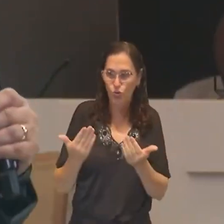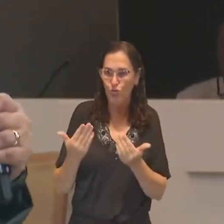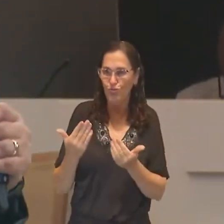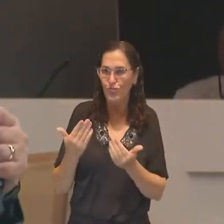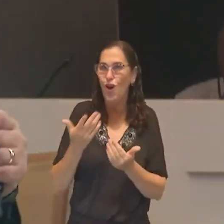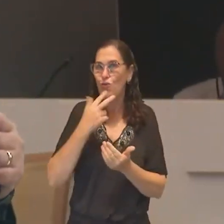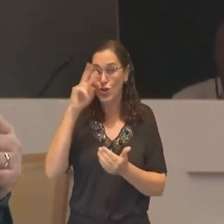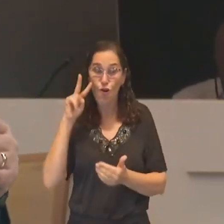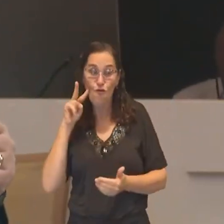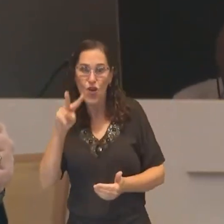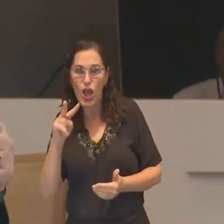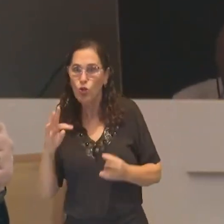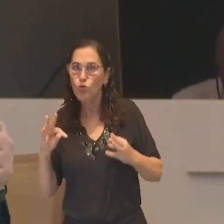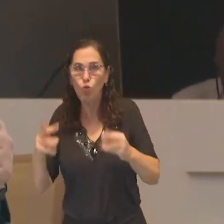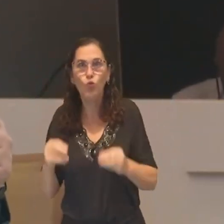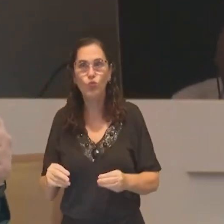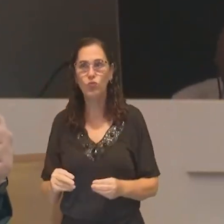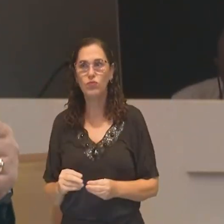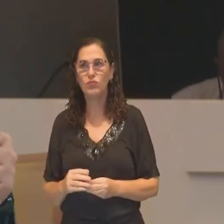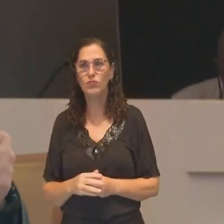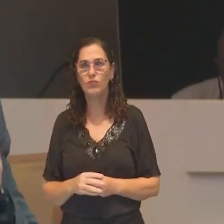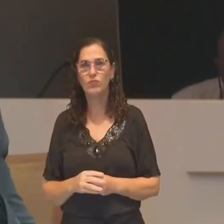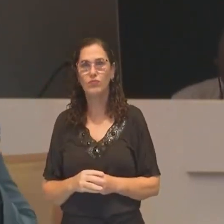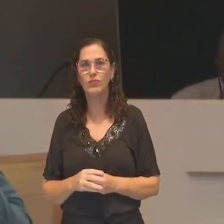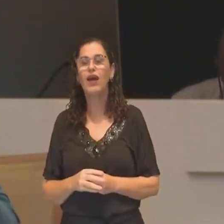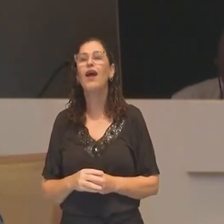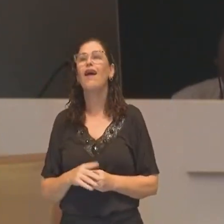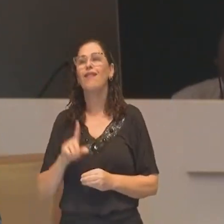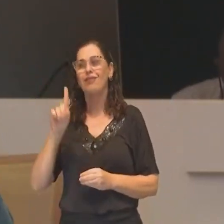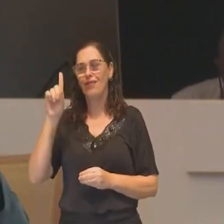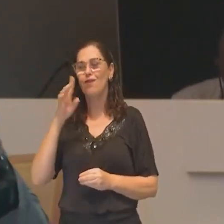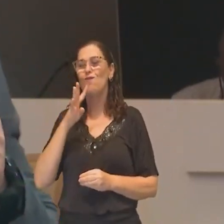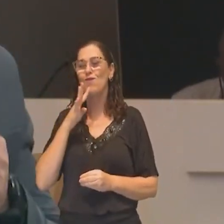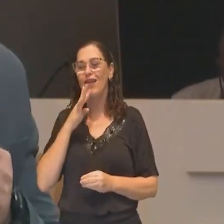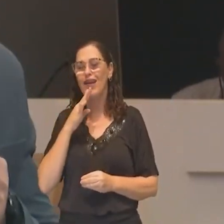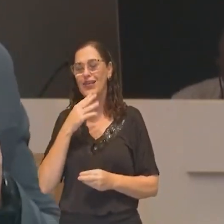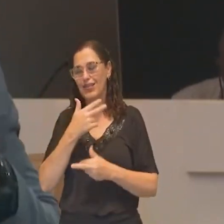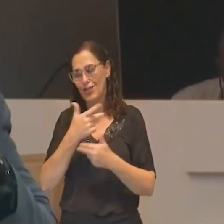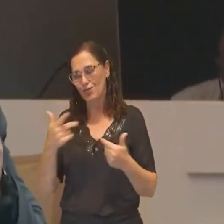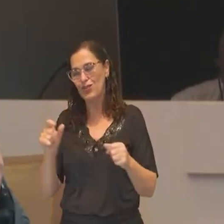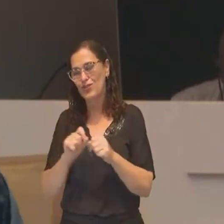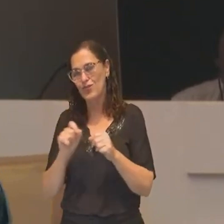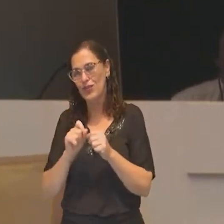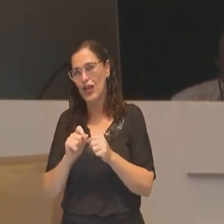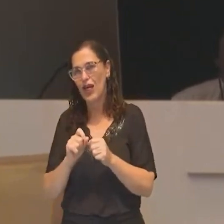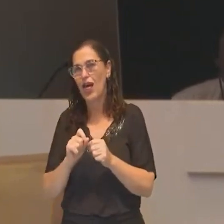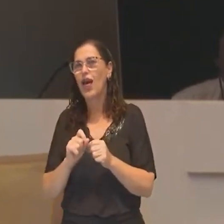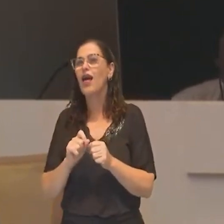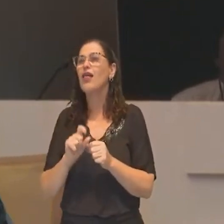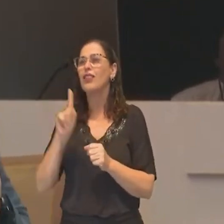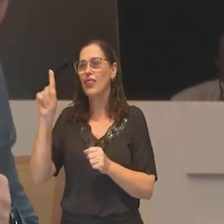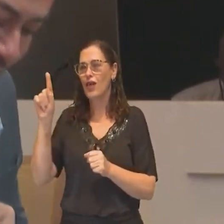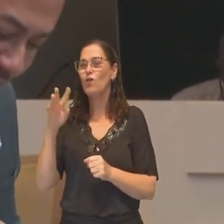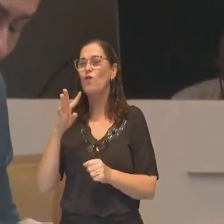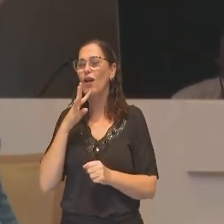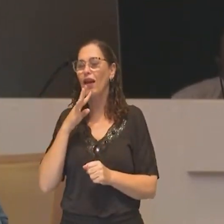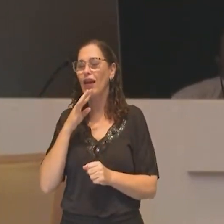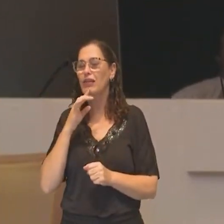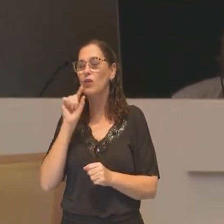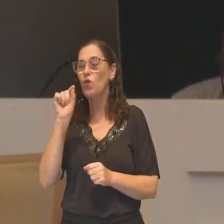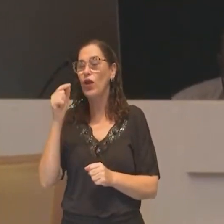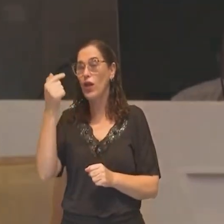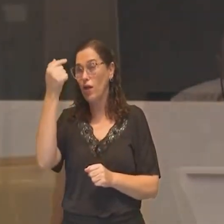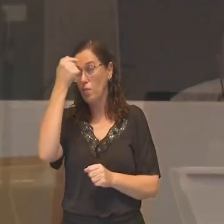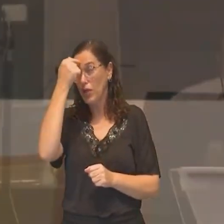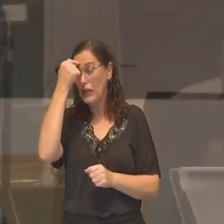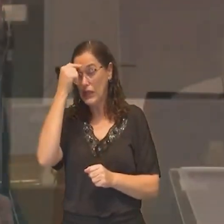olhos do Senhor. Ele conhece as nossas obras, Ele conhece as intenções do nosso coração, e Ele está